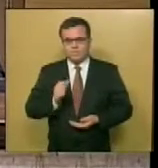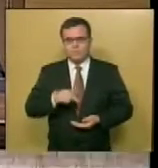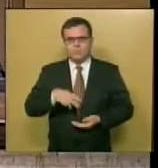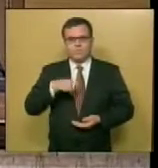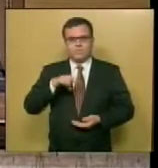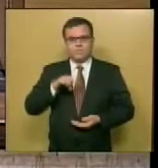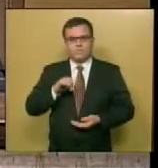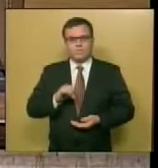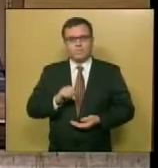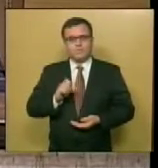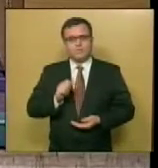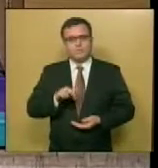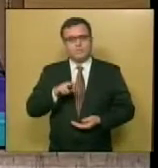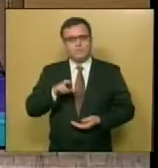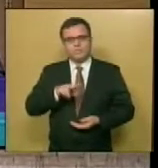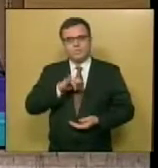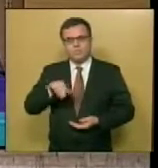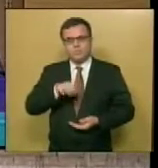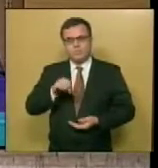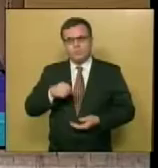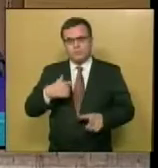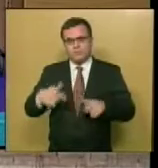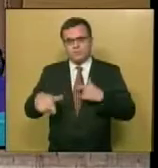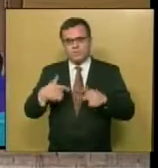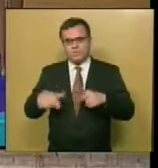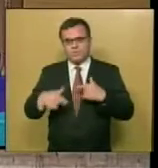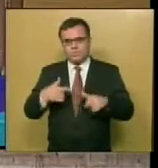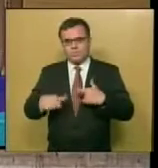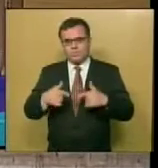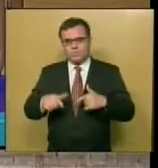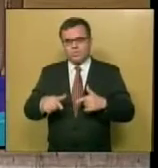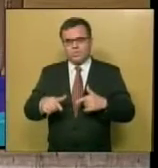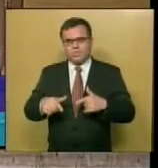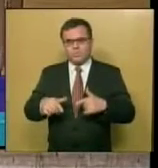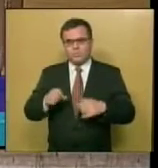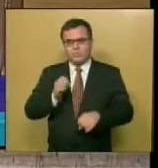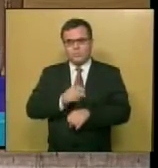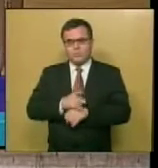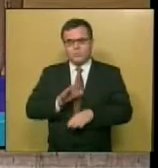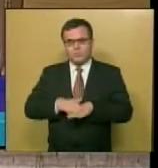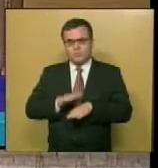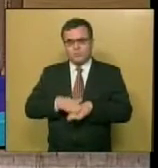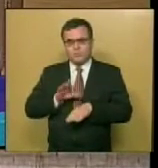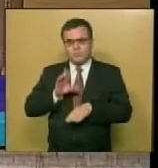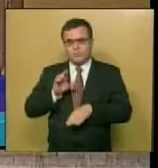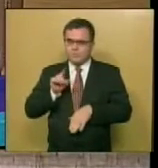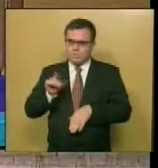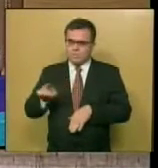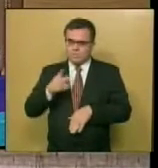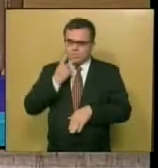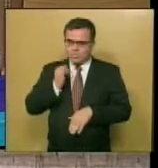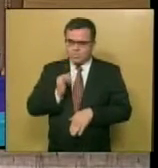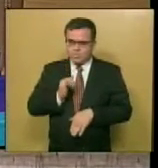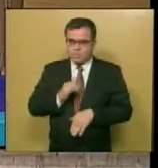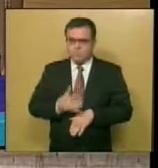Araújo, que trabalhou quando seu pai, trabalhou com seu pai lá nos mercados.